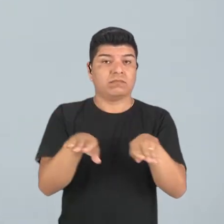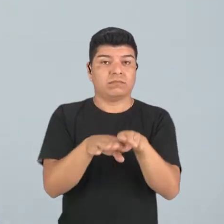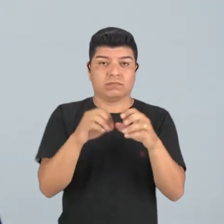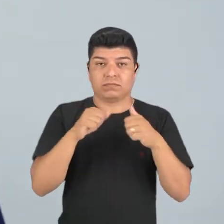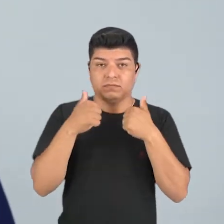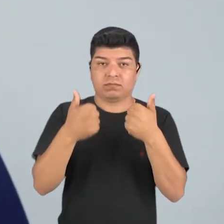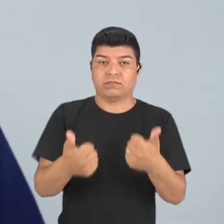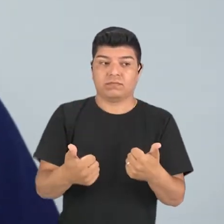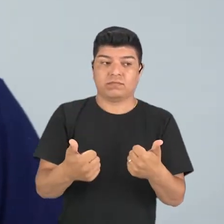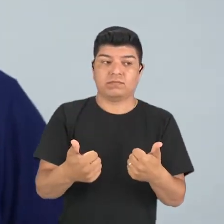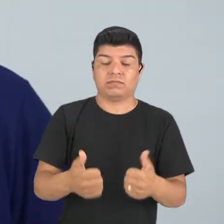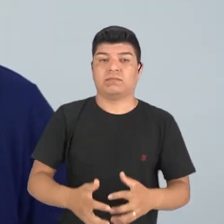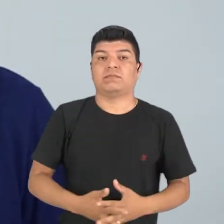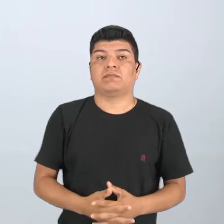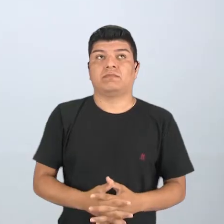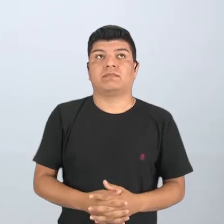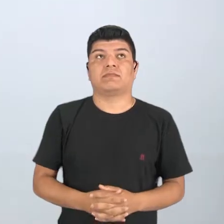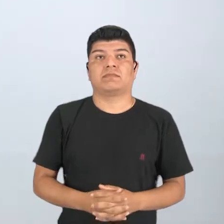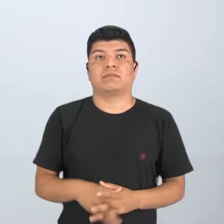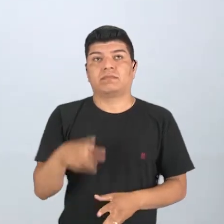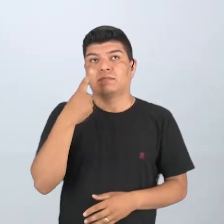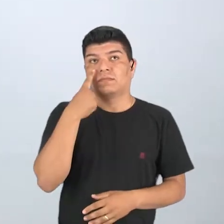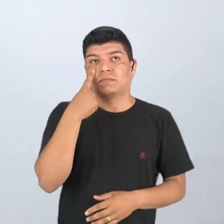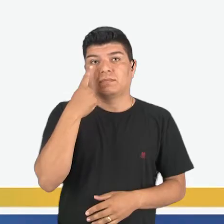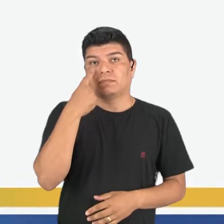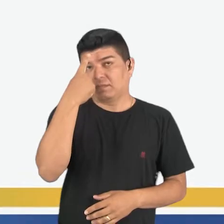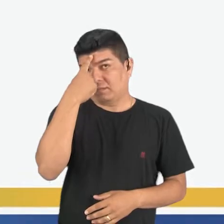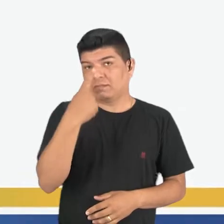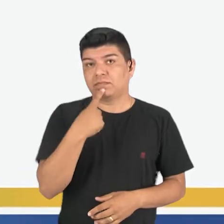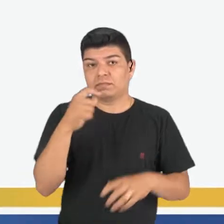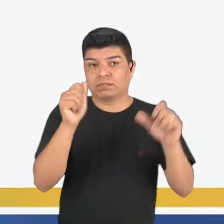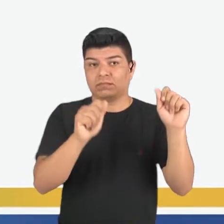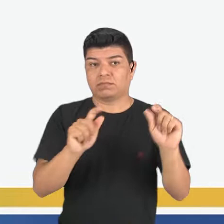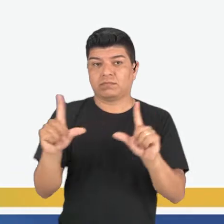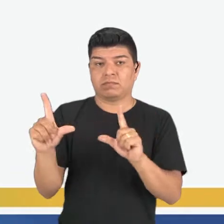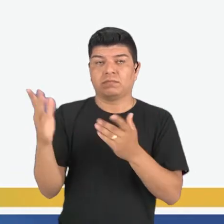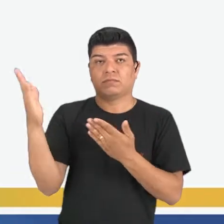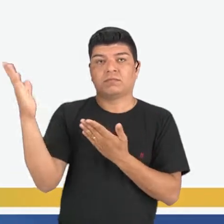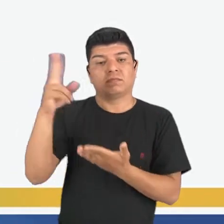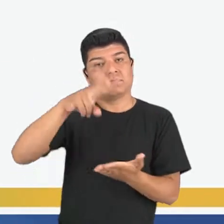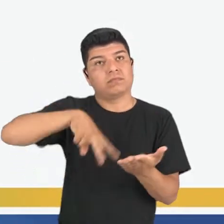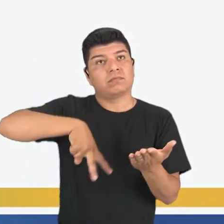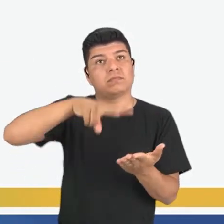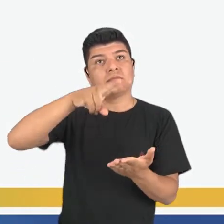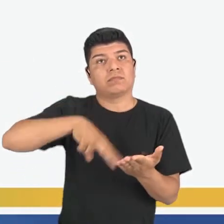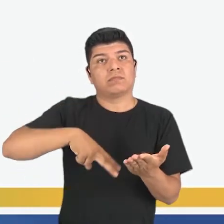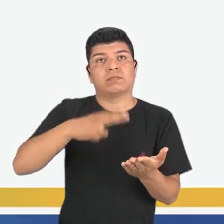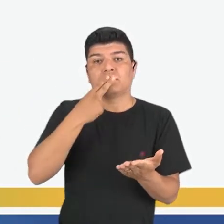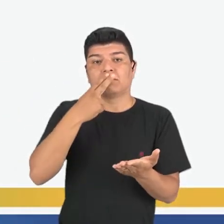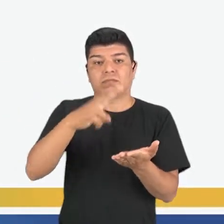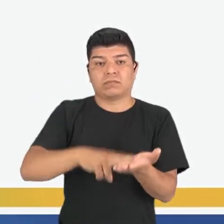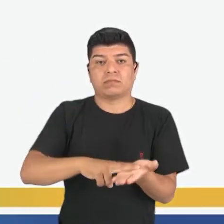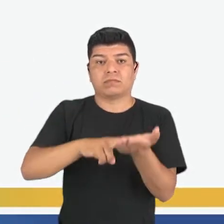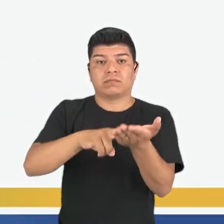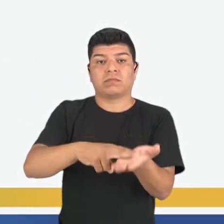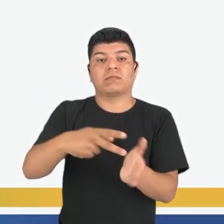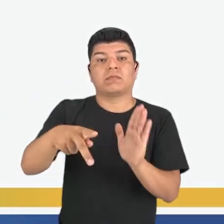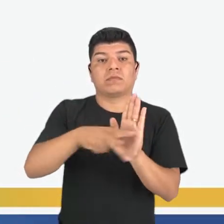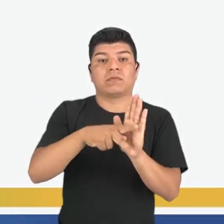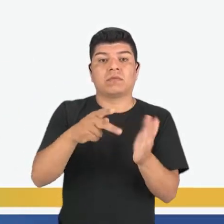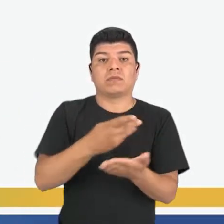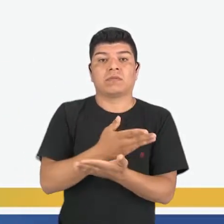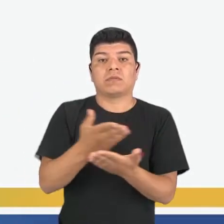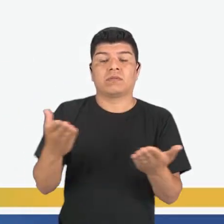bem? Vamos lá. Observa aí na imagem de vocês. Vamos fazer a leitura. Carta pessoal.